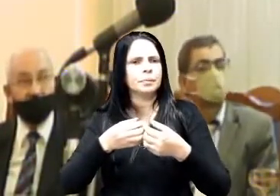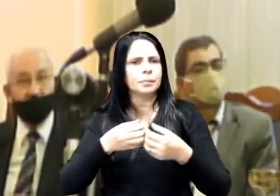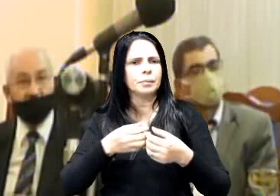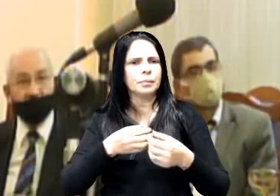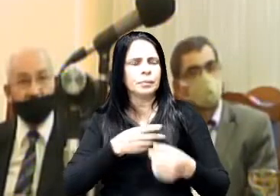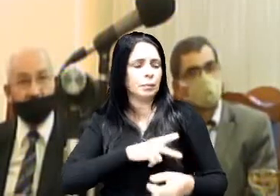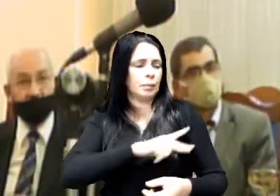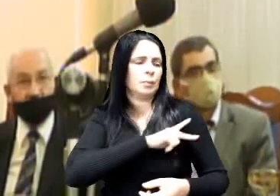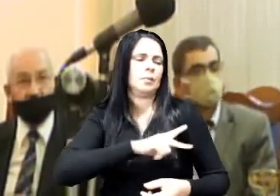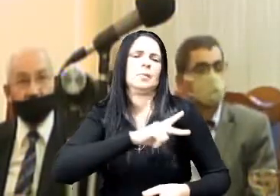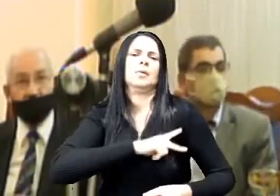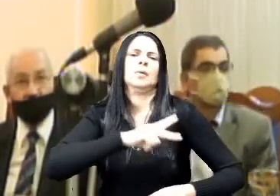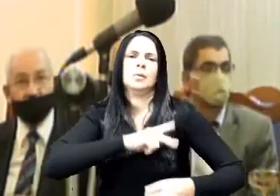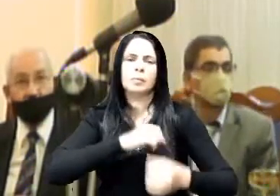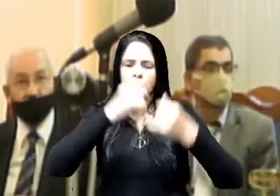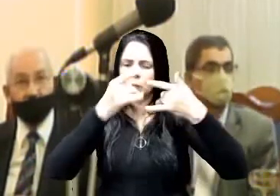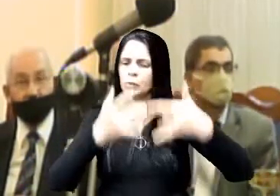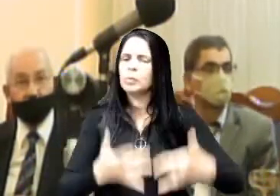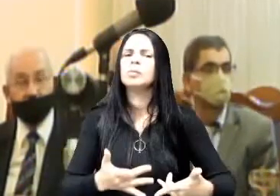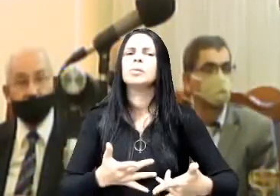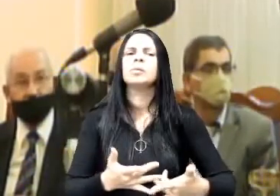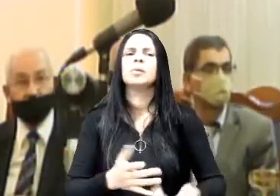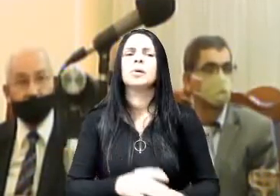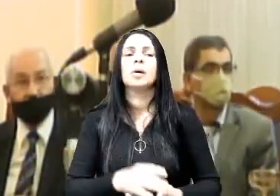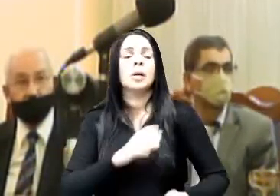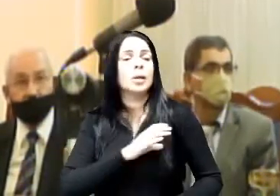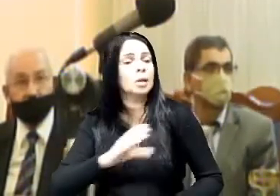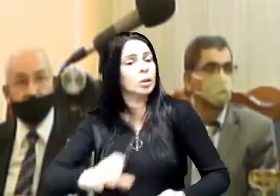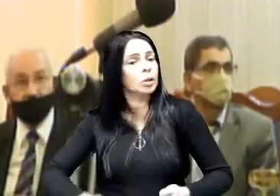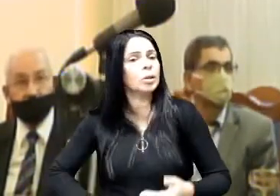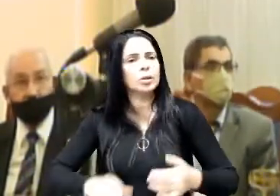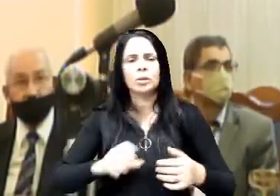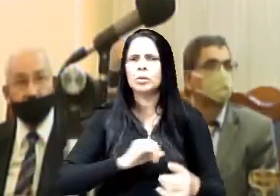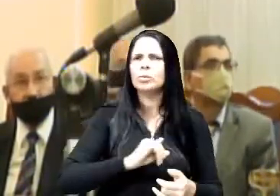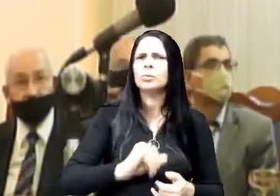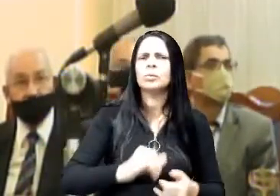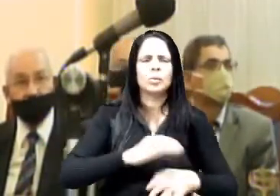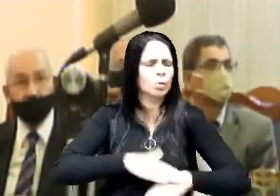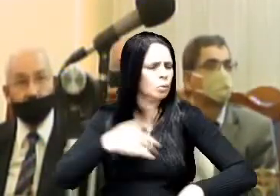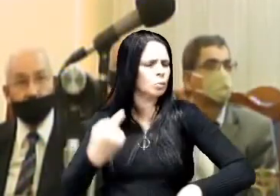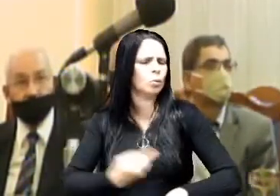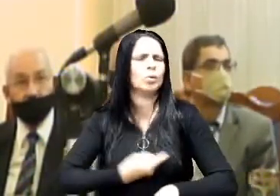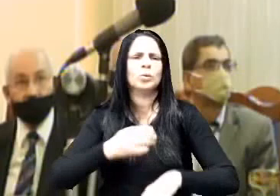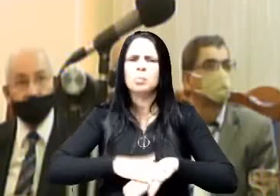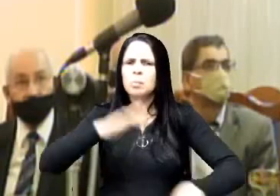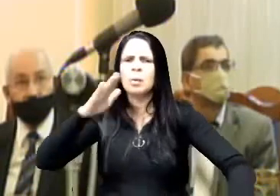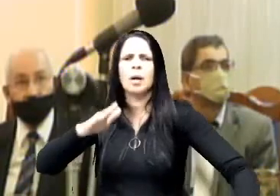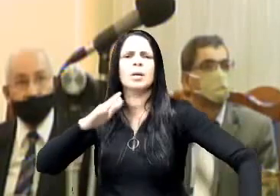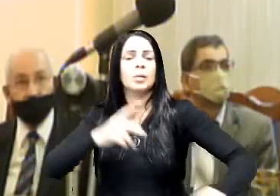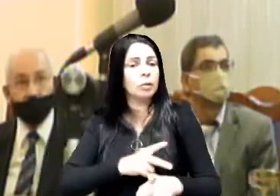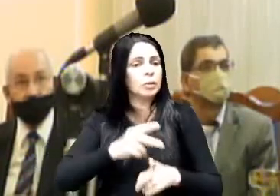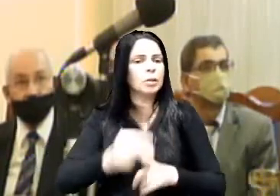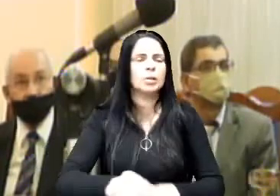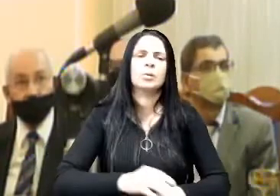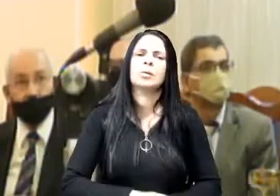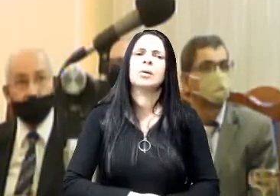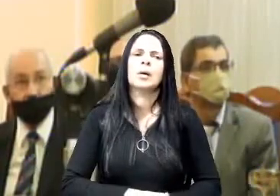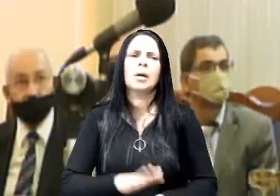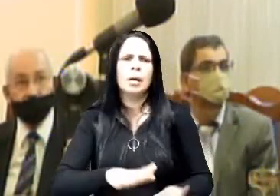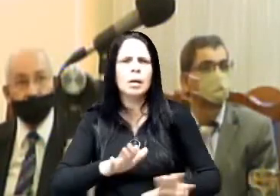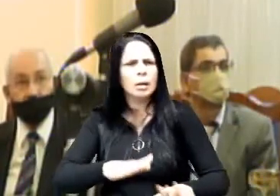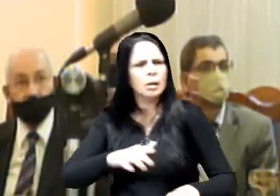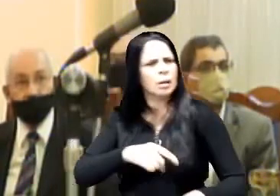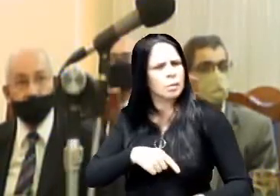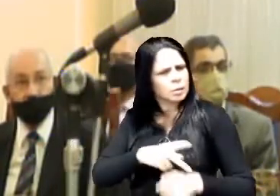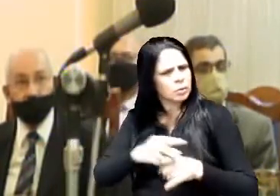que vencedores. Eu digo, peraí, mas como é que a gente é? Ser vencedor já é muita coisa, né? Vencer um campeonato, vencer